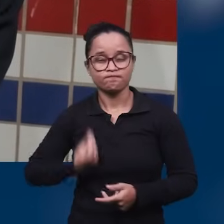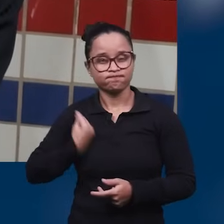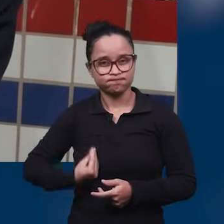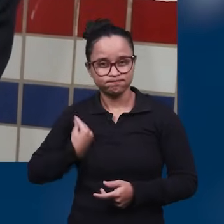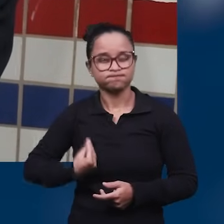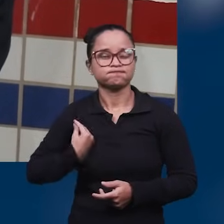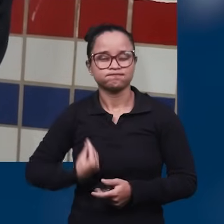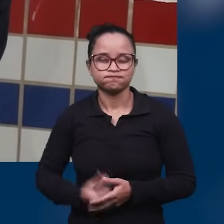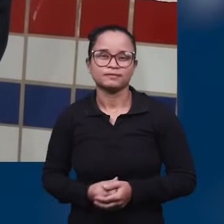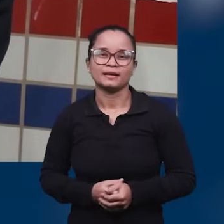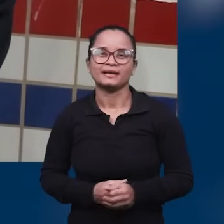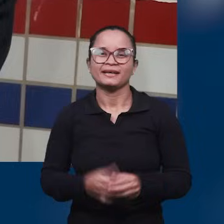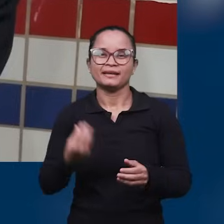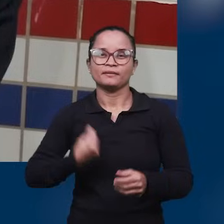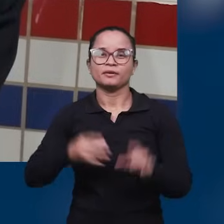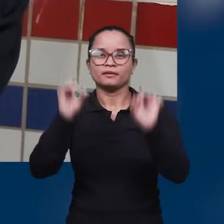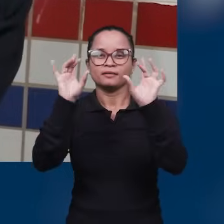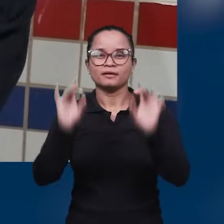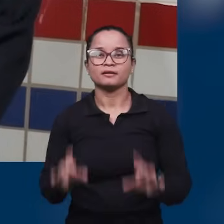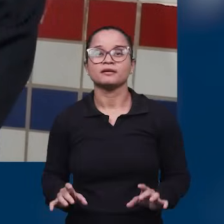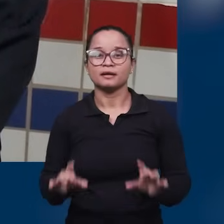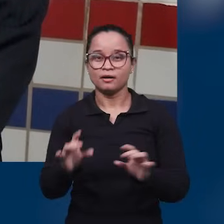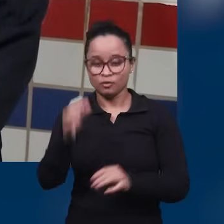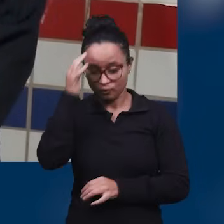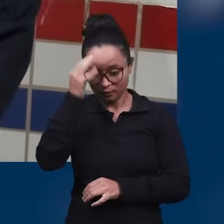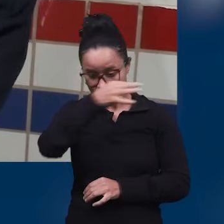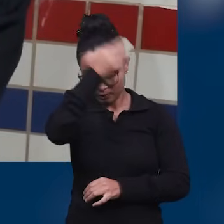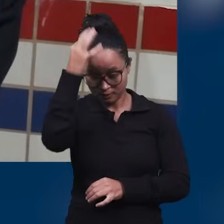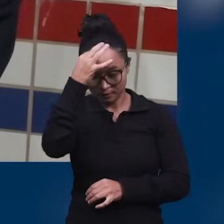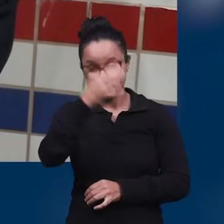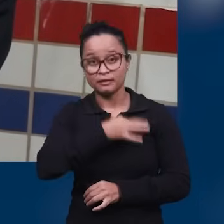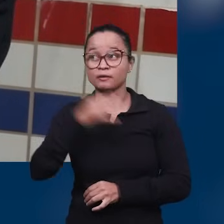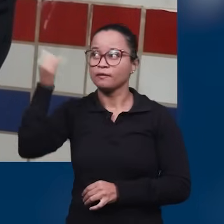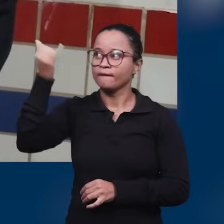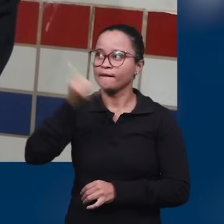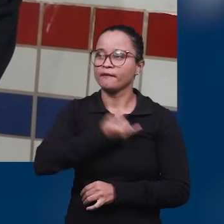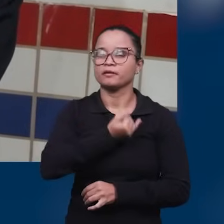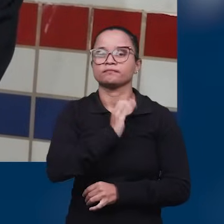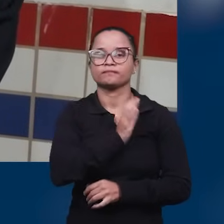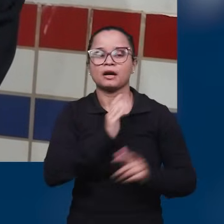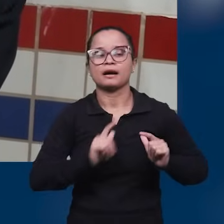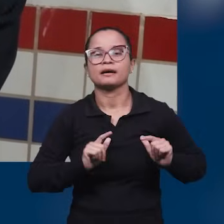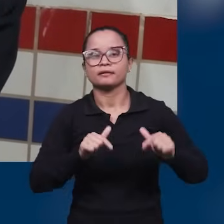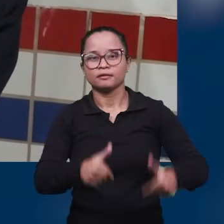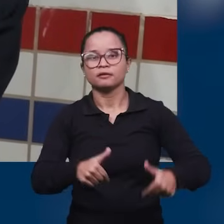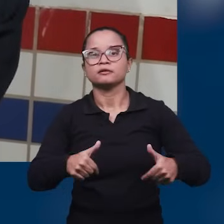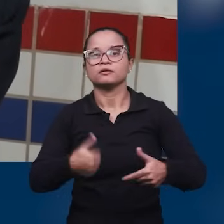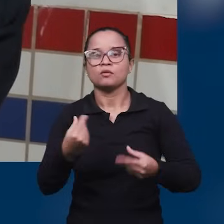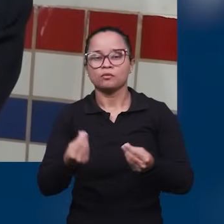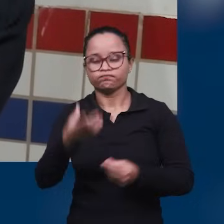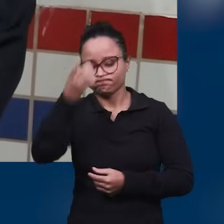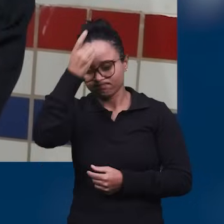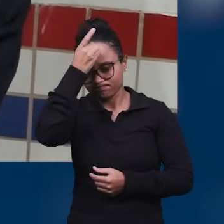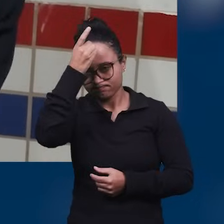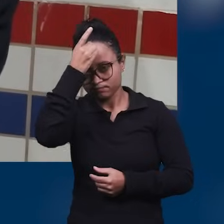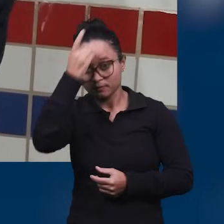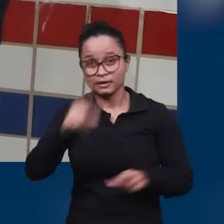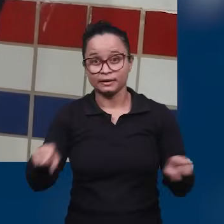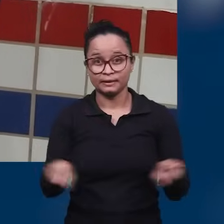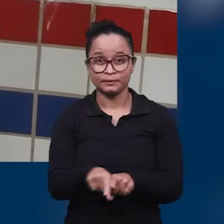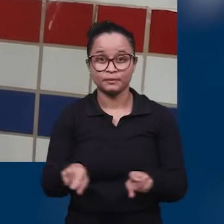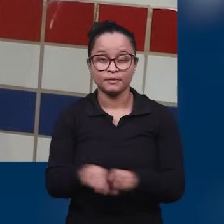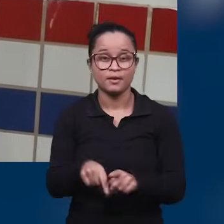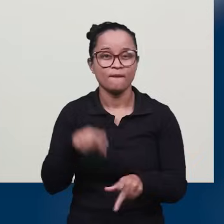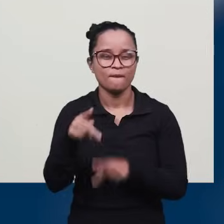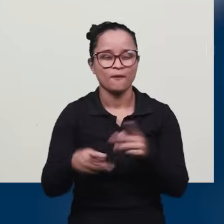falando aos corações, a manifestação através dos dons e o povo está alegre. Louvado seja o Senhor. Glória a